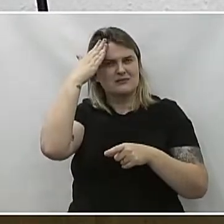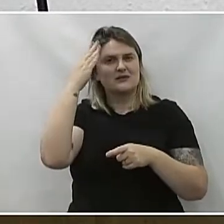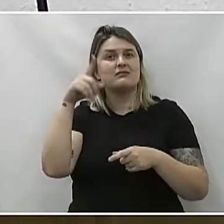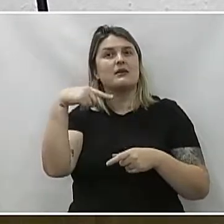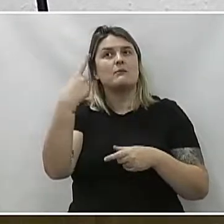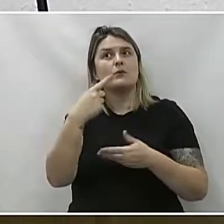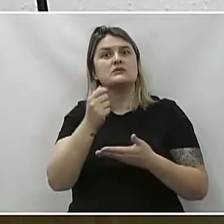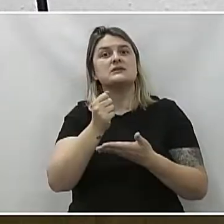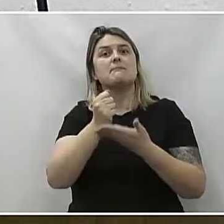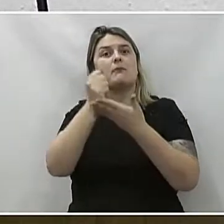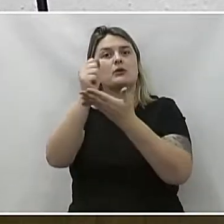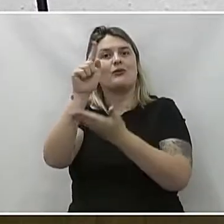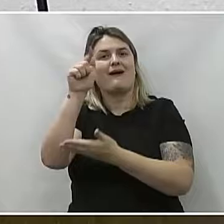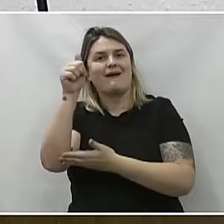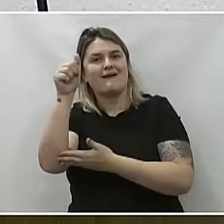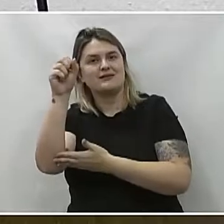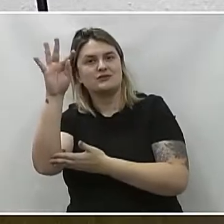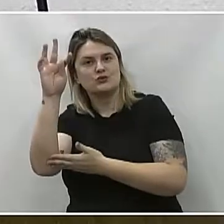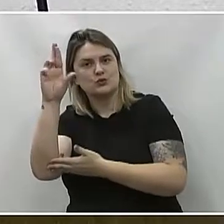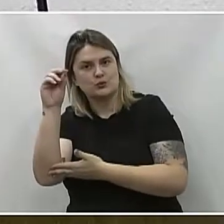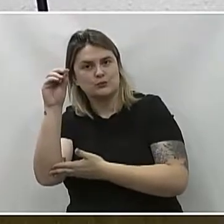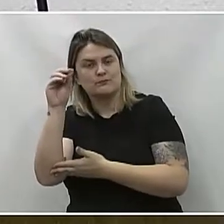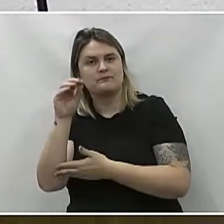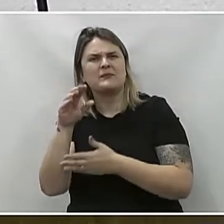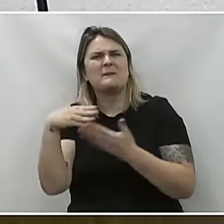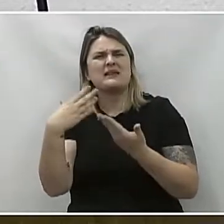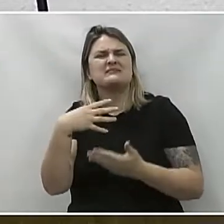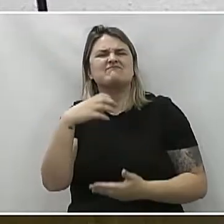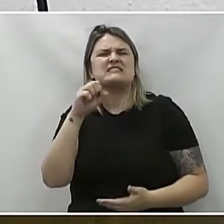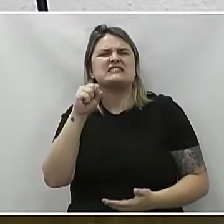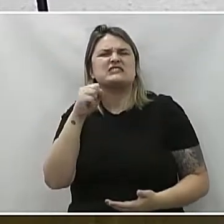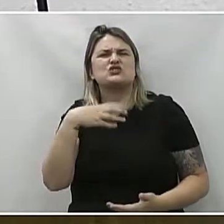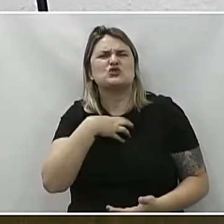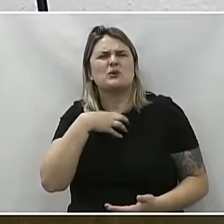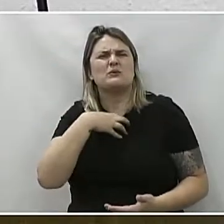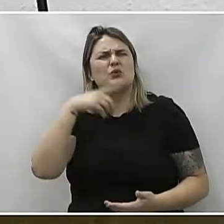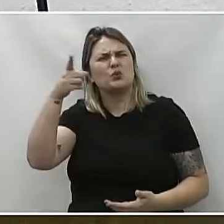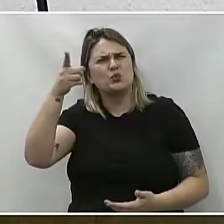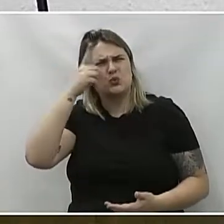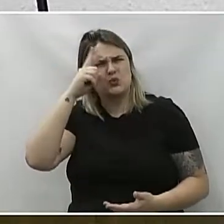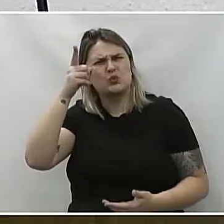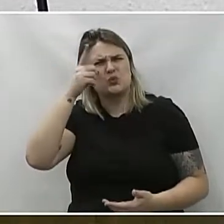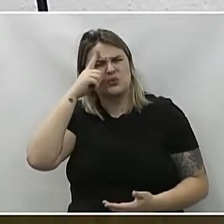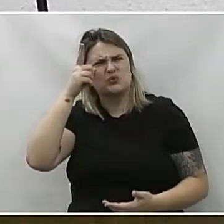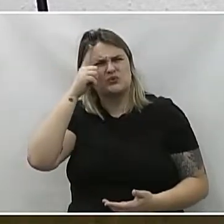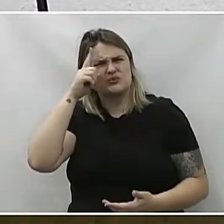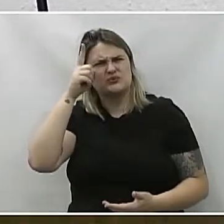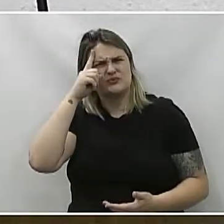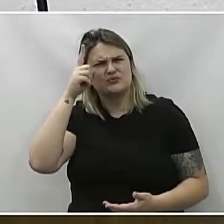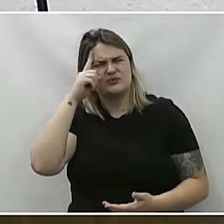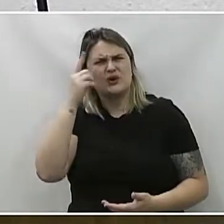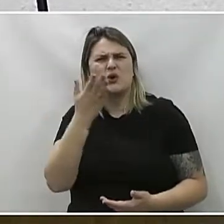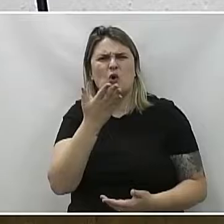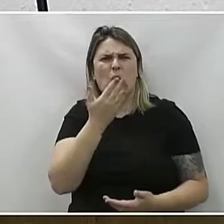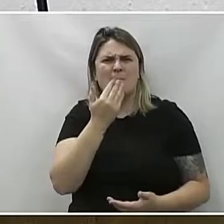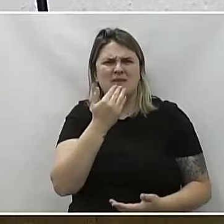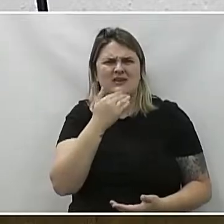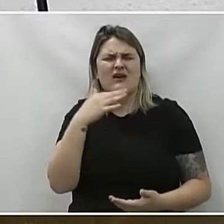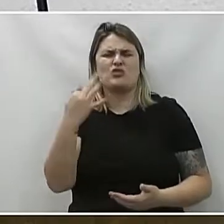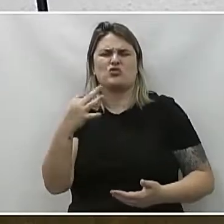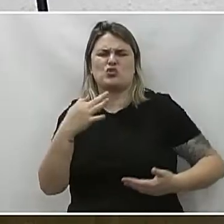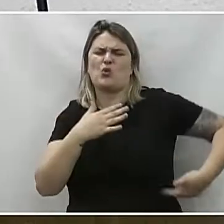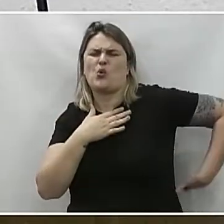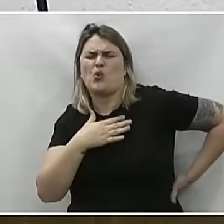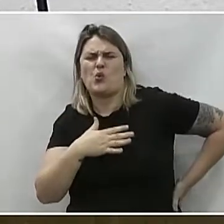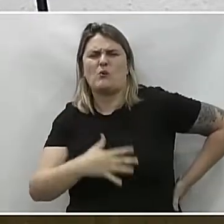encaminhou ele ao gastro. Só que os sintomas dele eram diários, era todo dia. Todo dia ele comia, dor nas